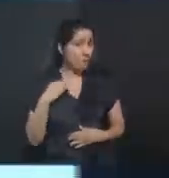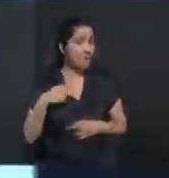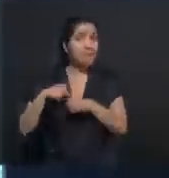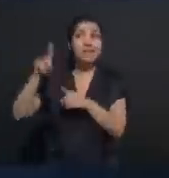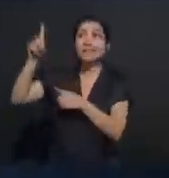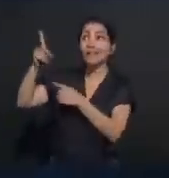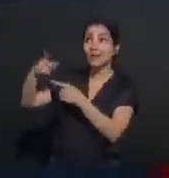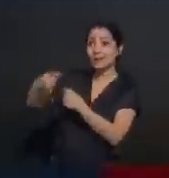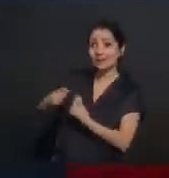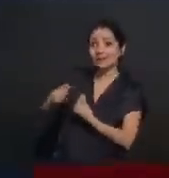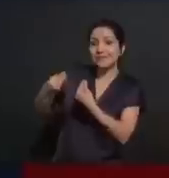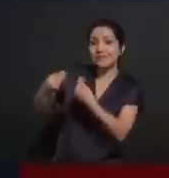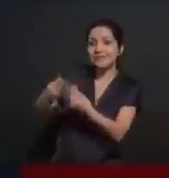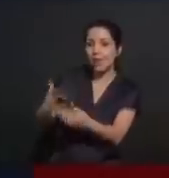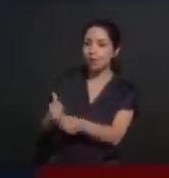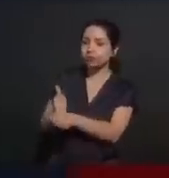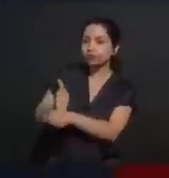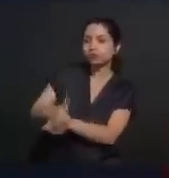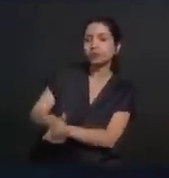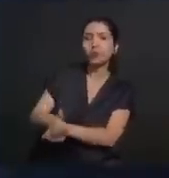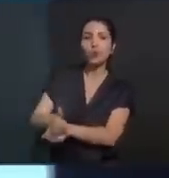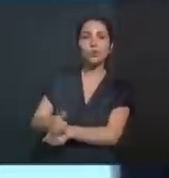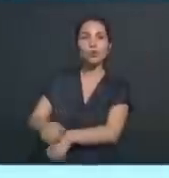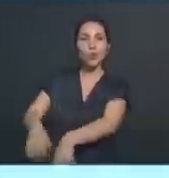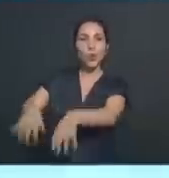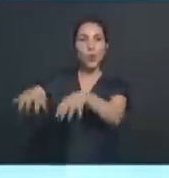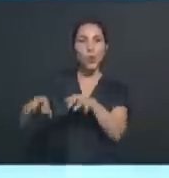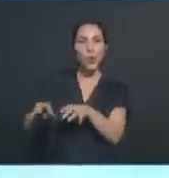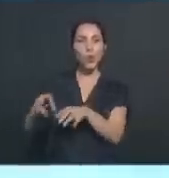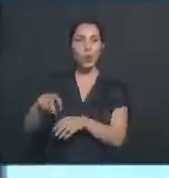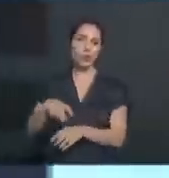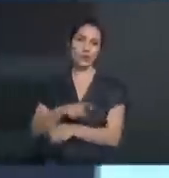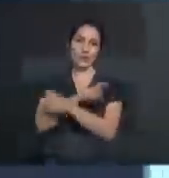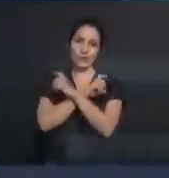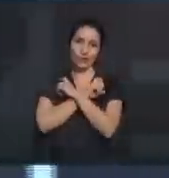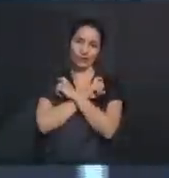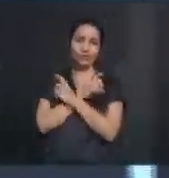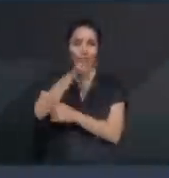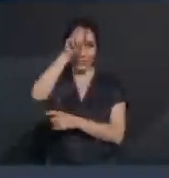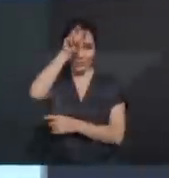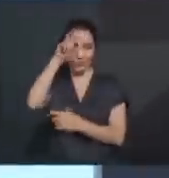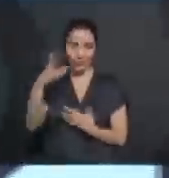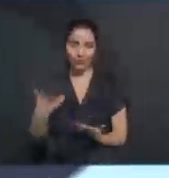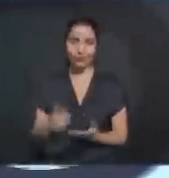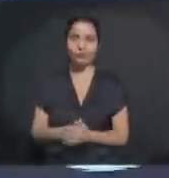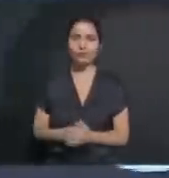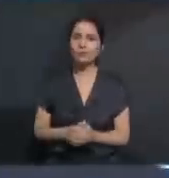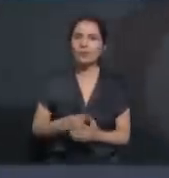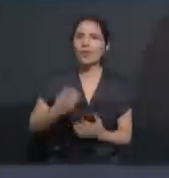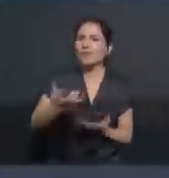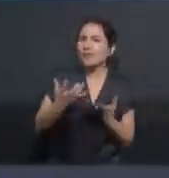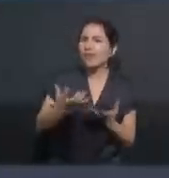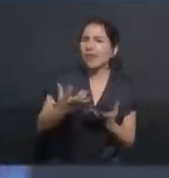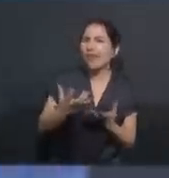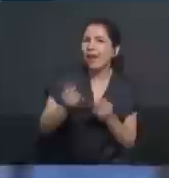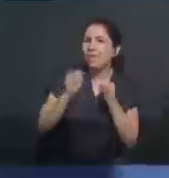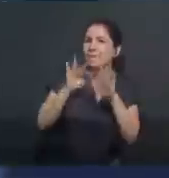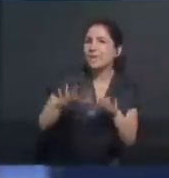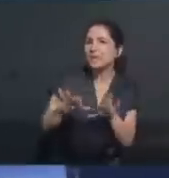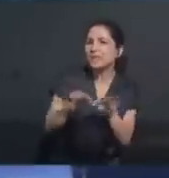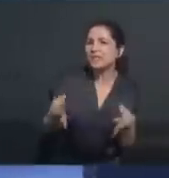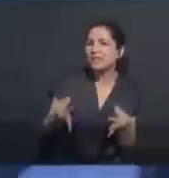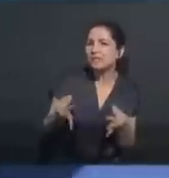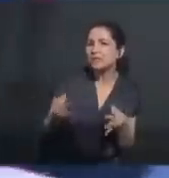querendo só uma vitóriazinha agora ou você está querendo uma coisa a longo prazo? Calma. Fica tranquilo. O Senhor